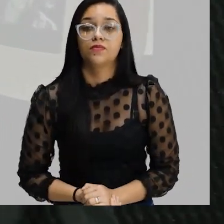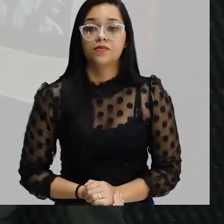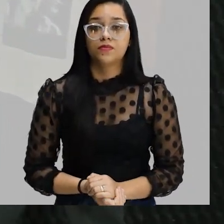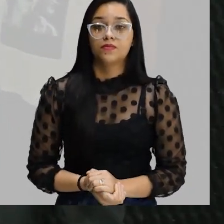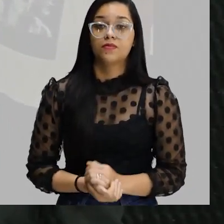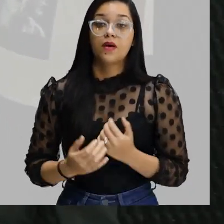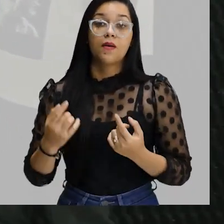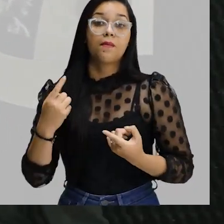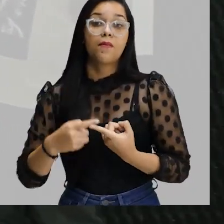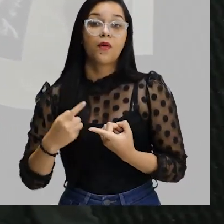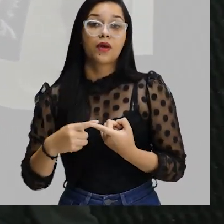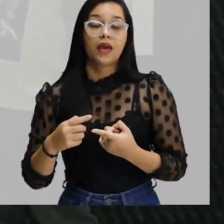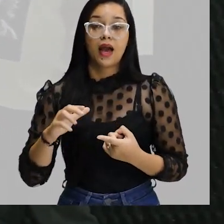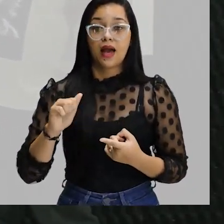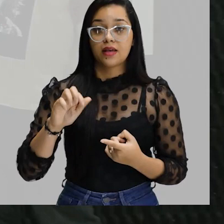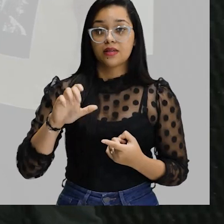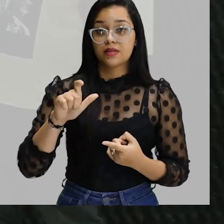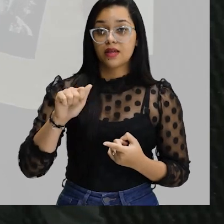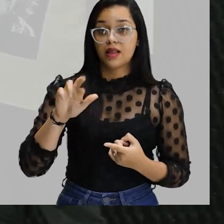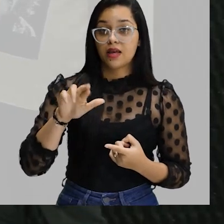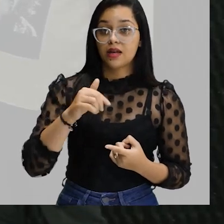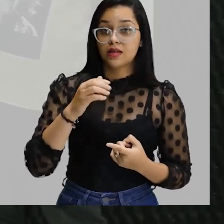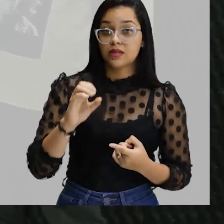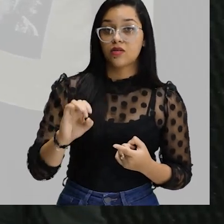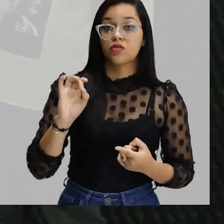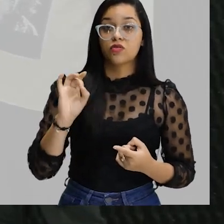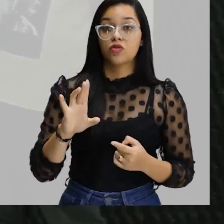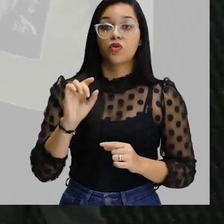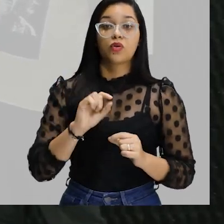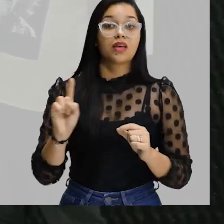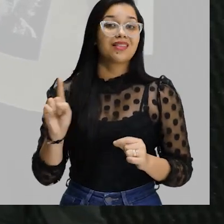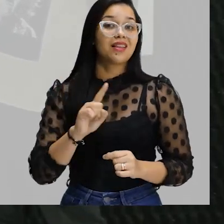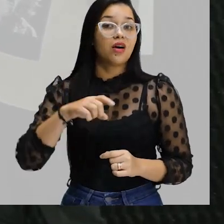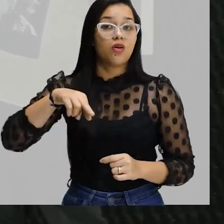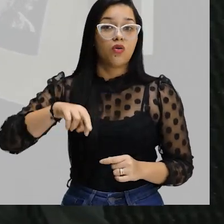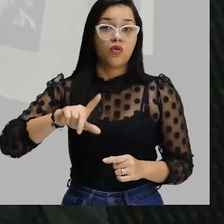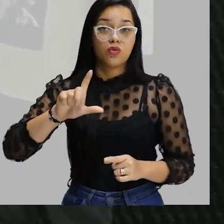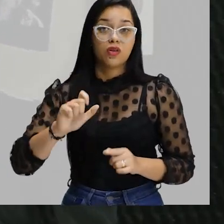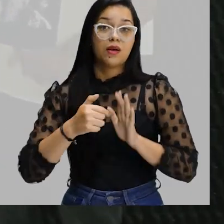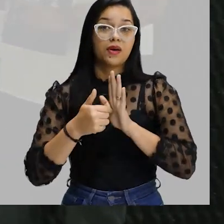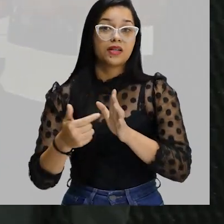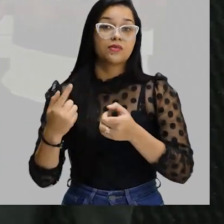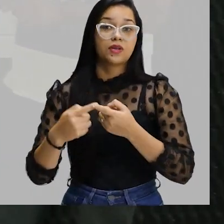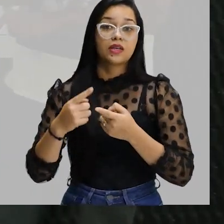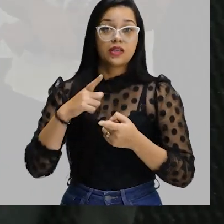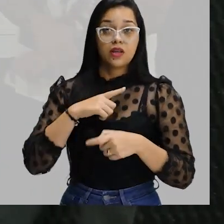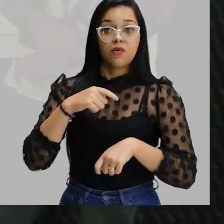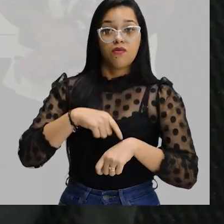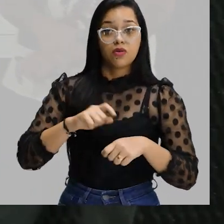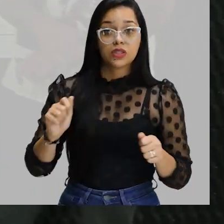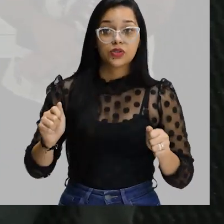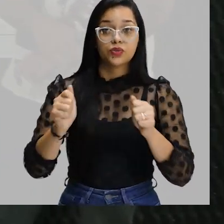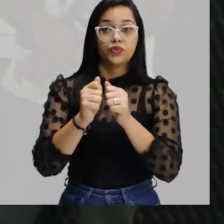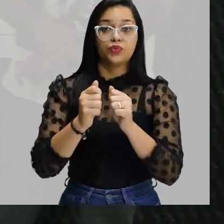certo? Isso por quê? Porque a aceleração ela só é não nula, ela só aparece porque eu tenho uma força